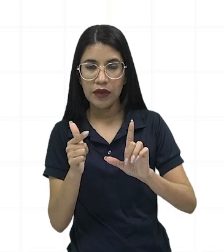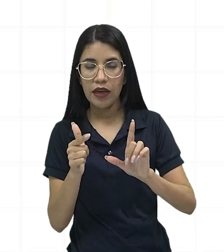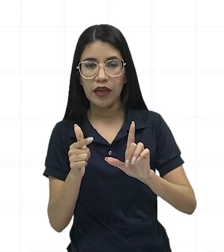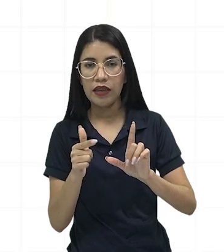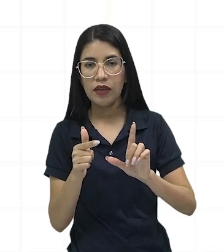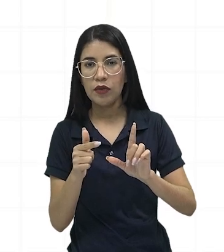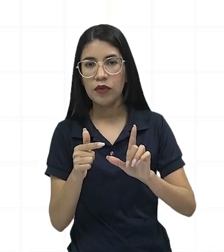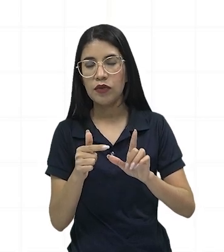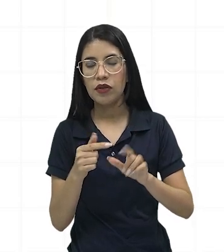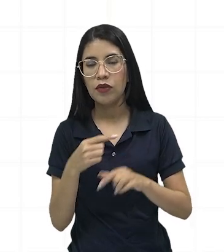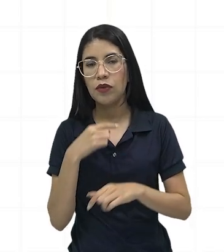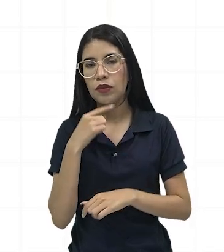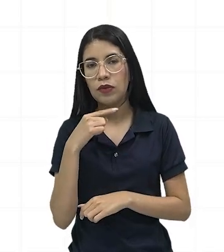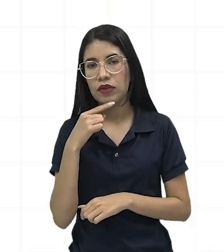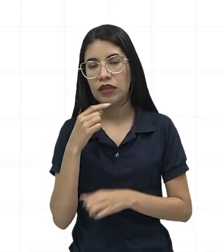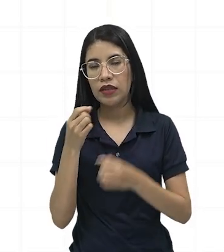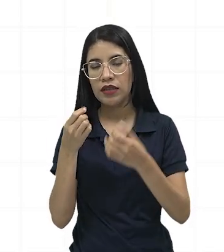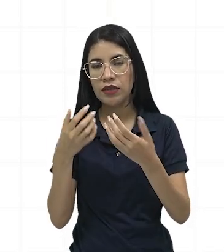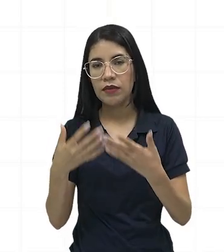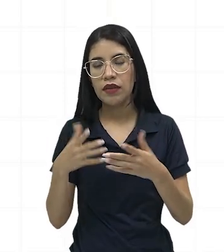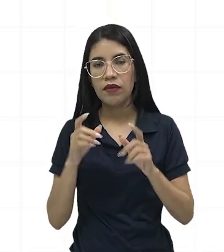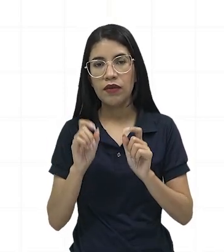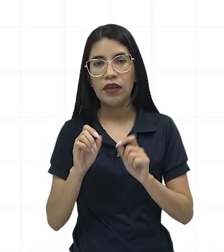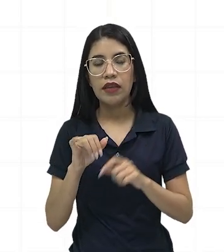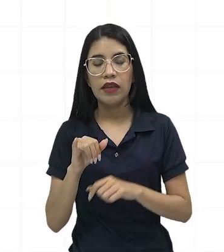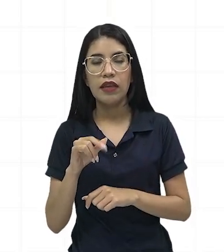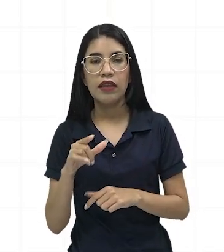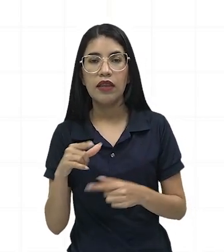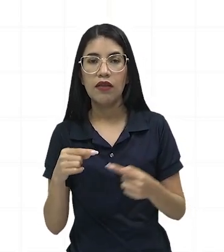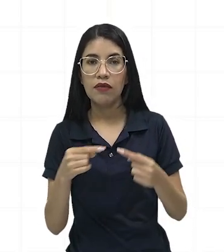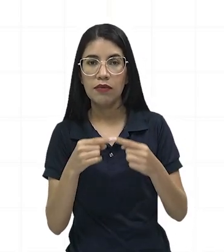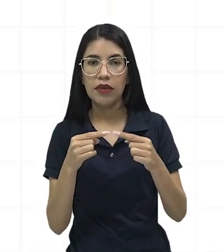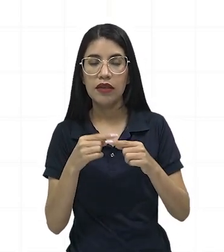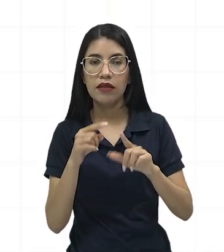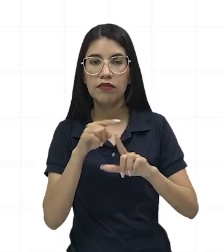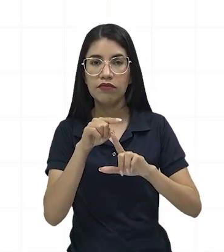não poderíamos dizer, né, que então aqui é o